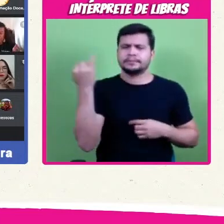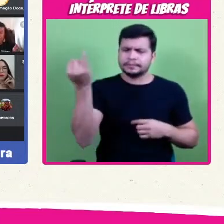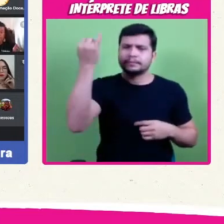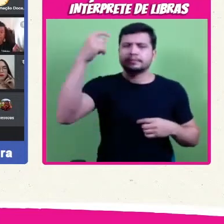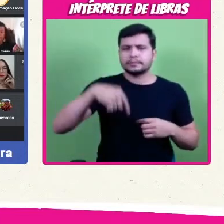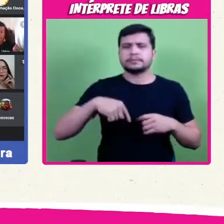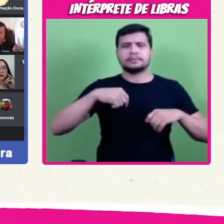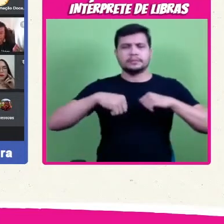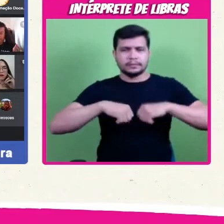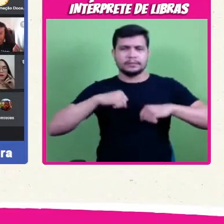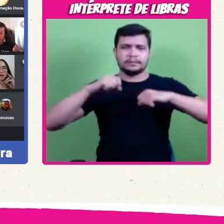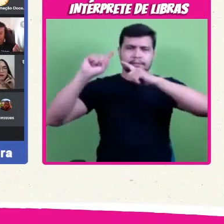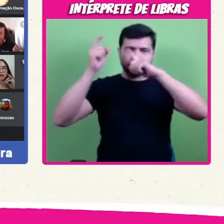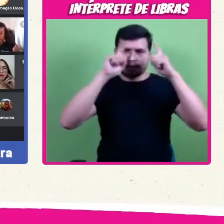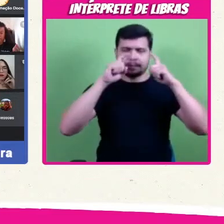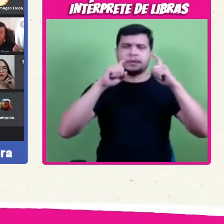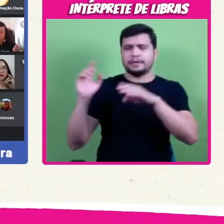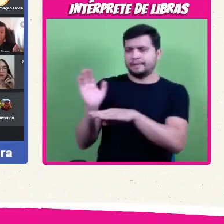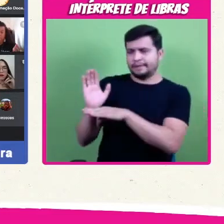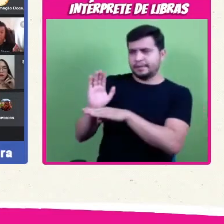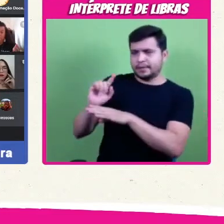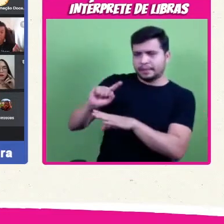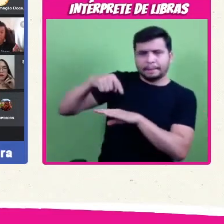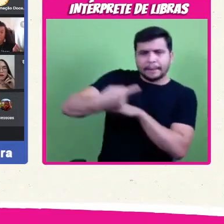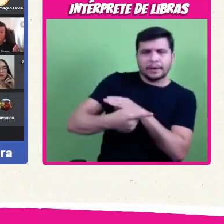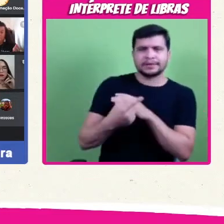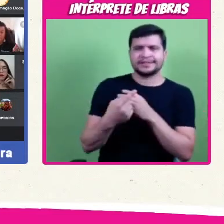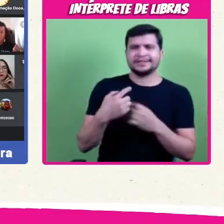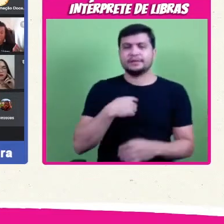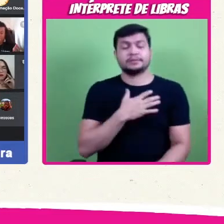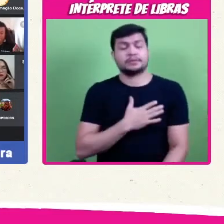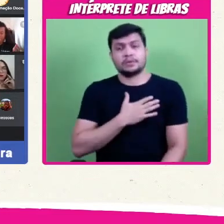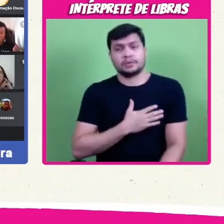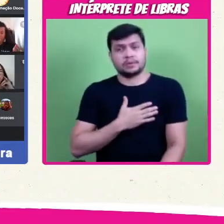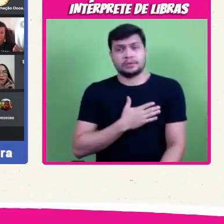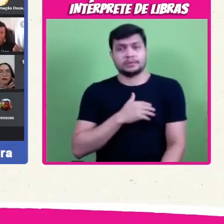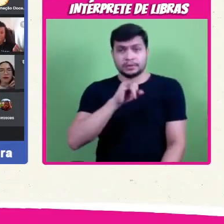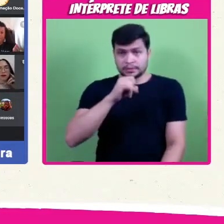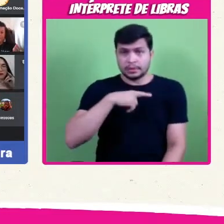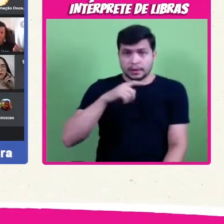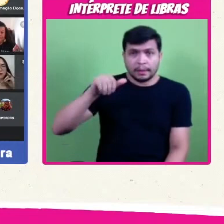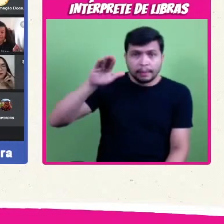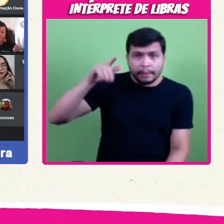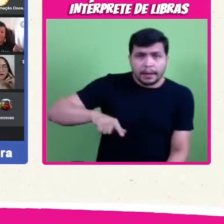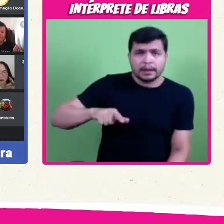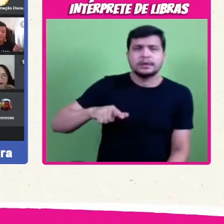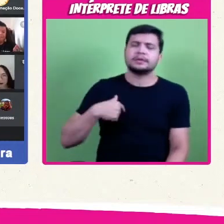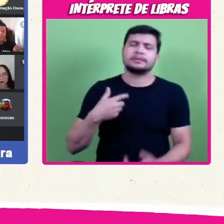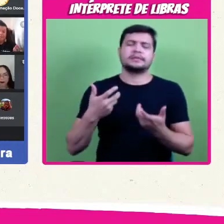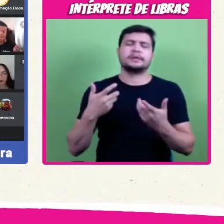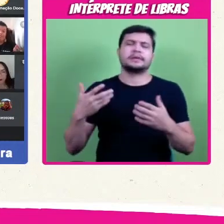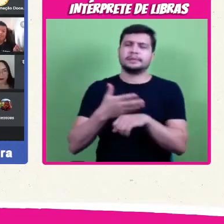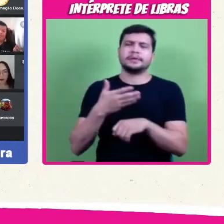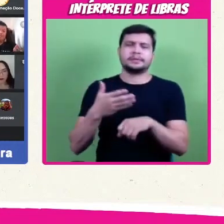pós-filme, eu adoro. Né? Se tiver mais, eu gostaria de participar como